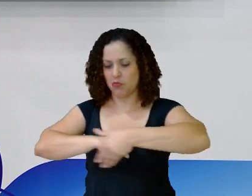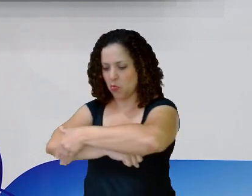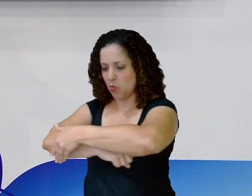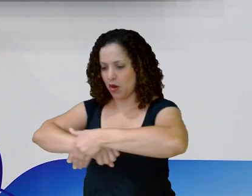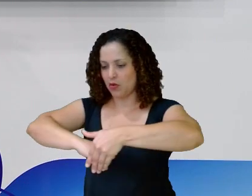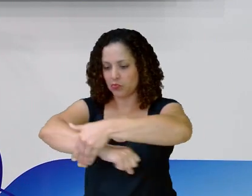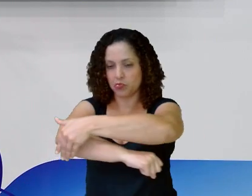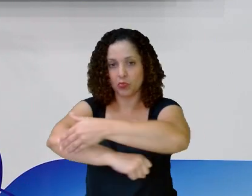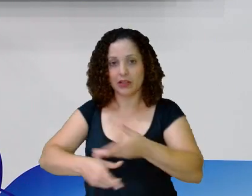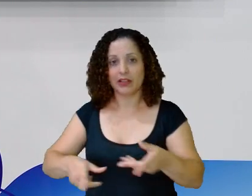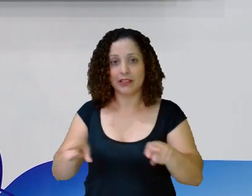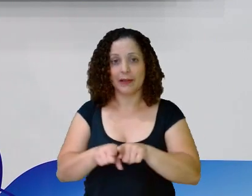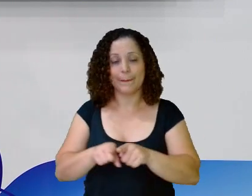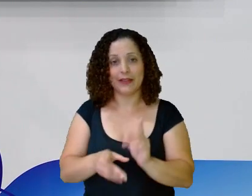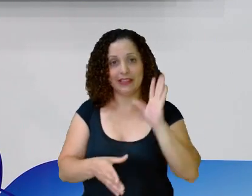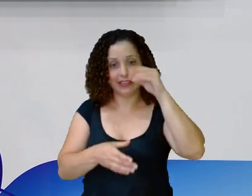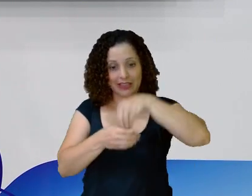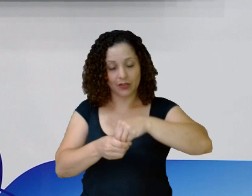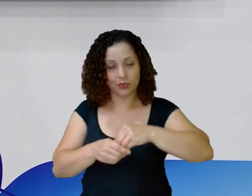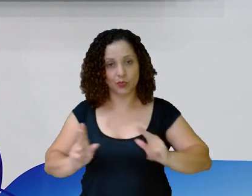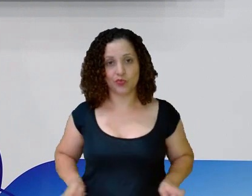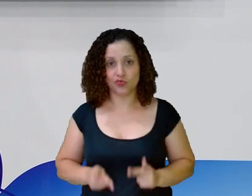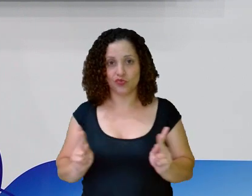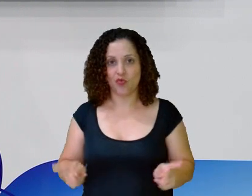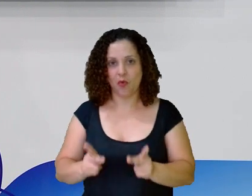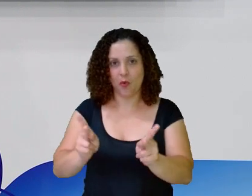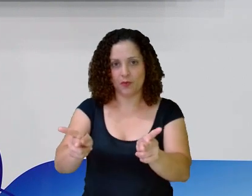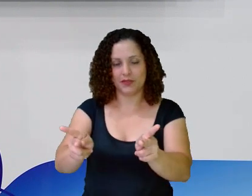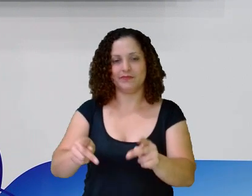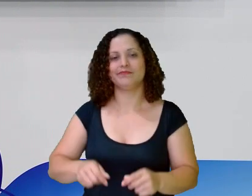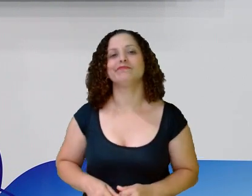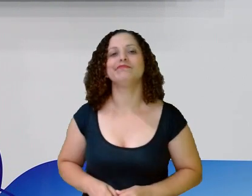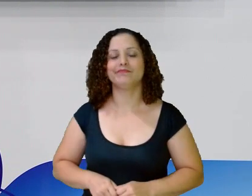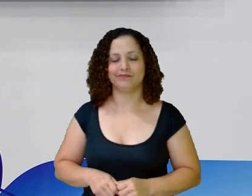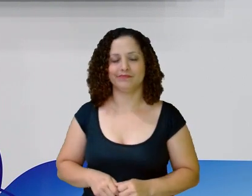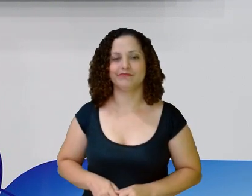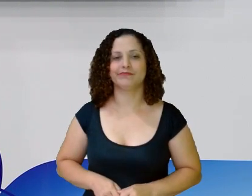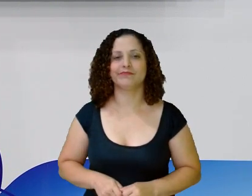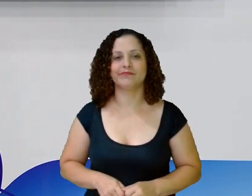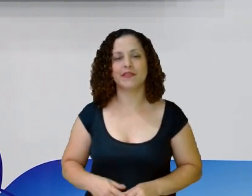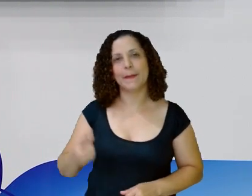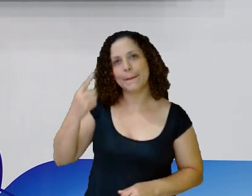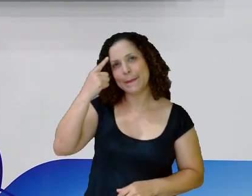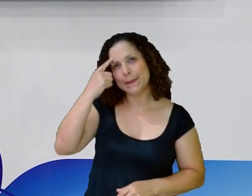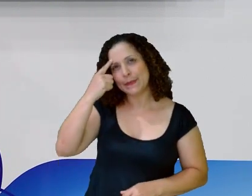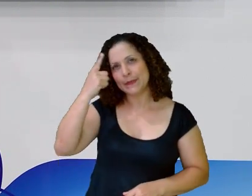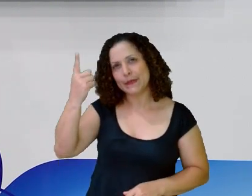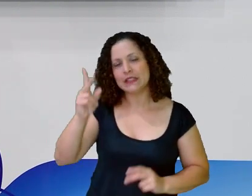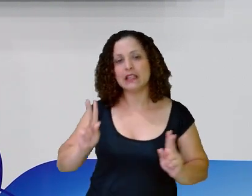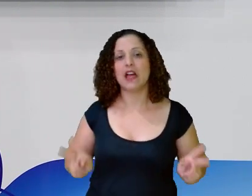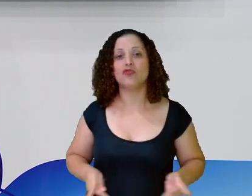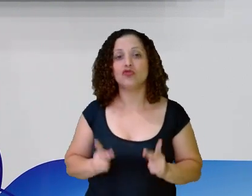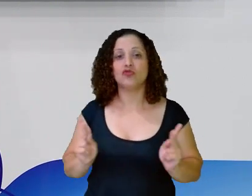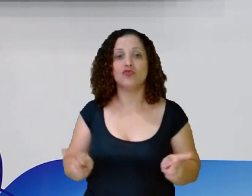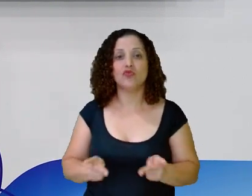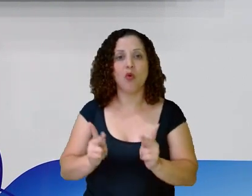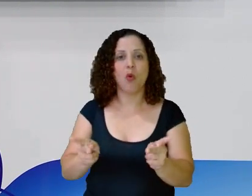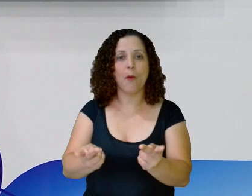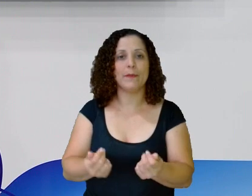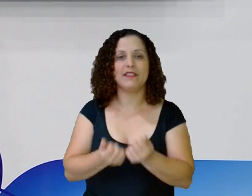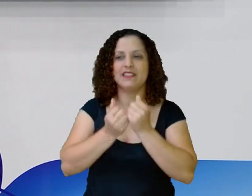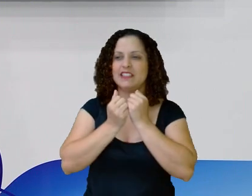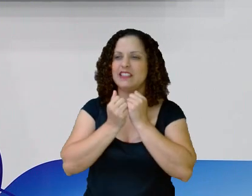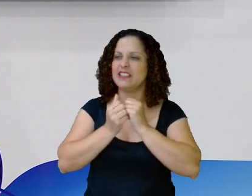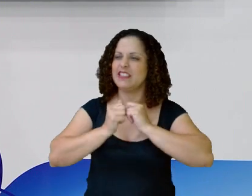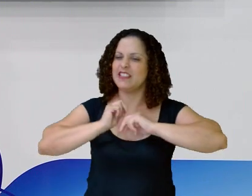shopping centers. E tem vários aqui na cidade do Recife. Então você pensa num shopping com várias